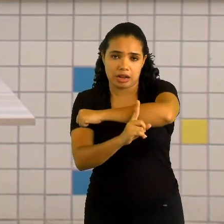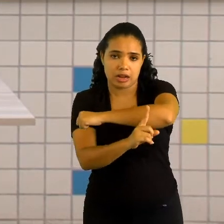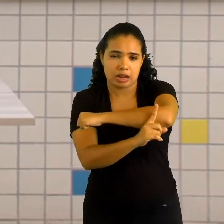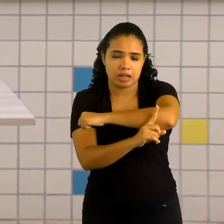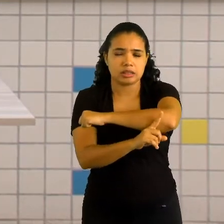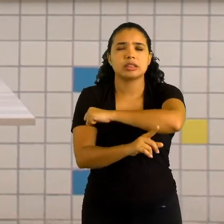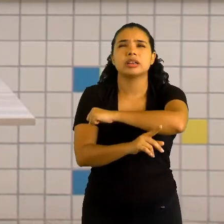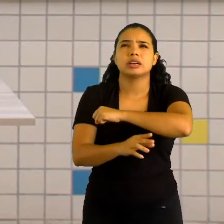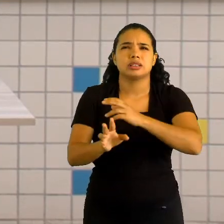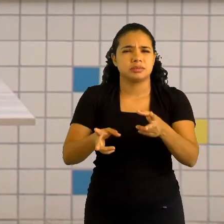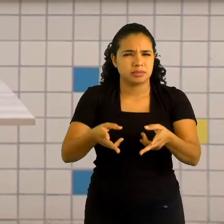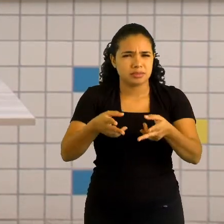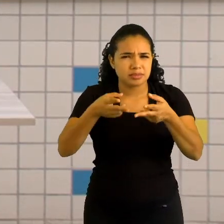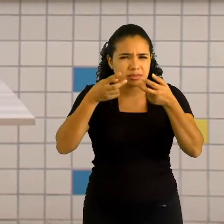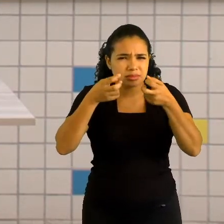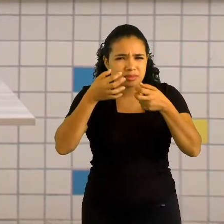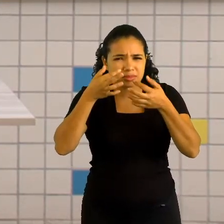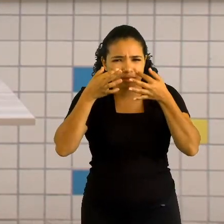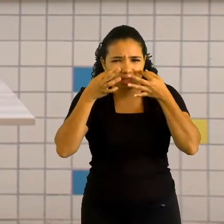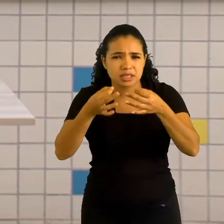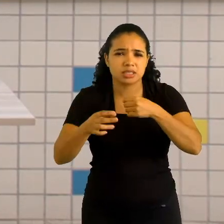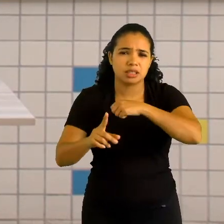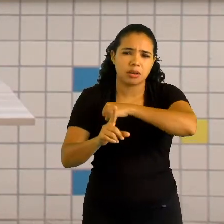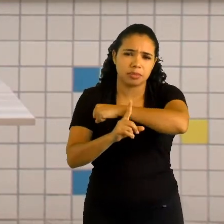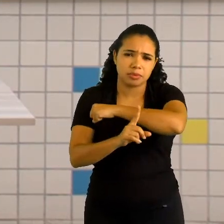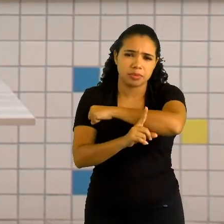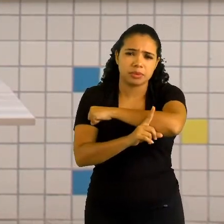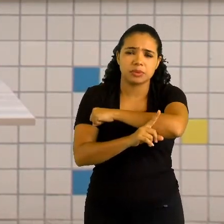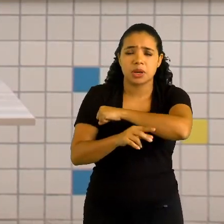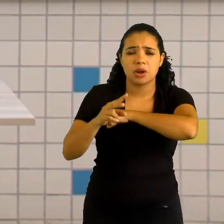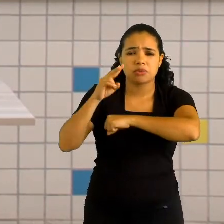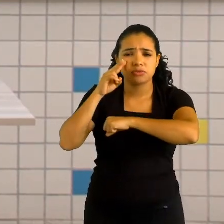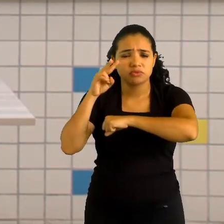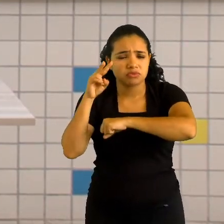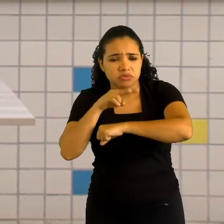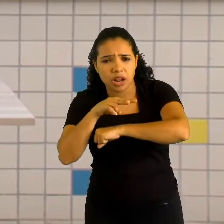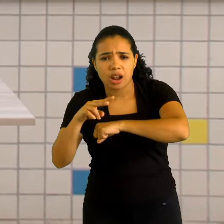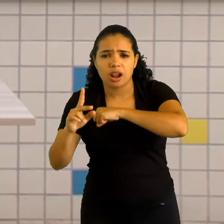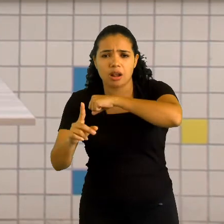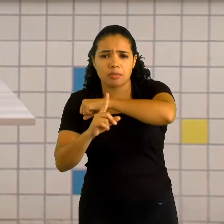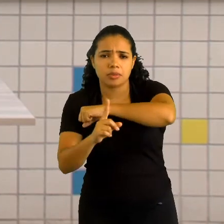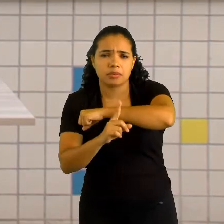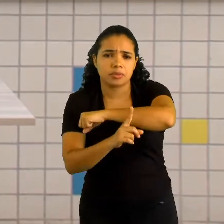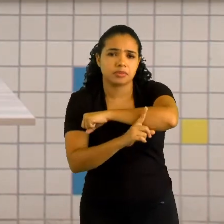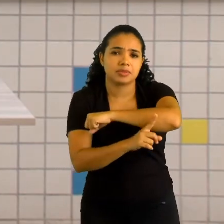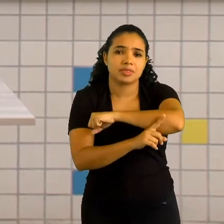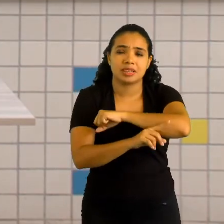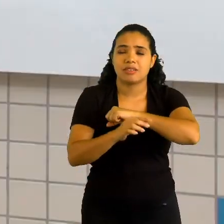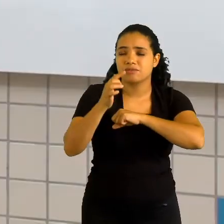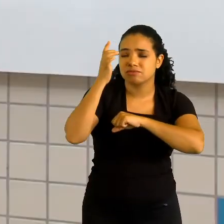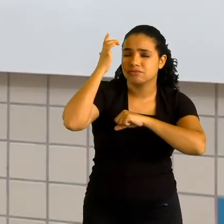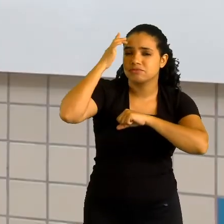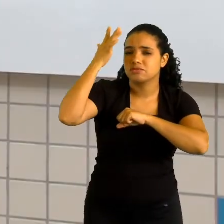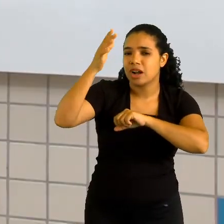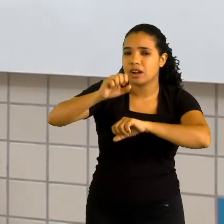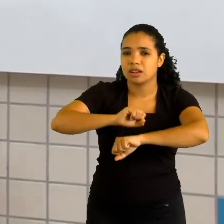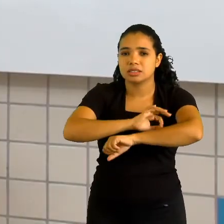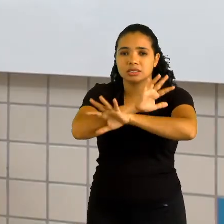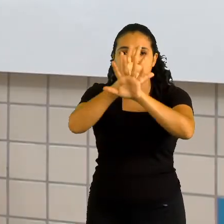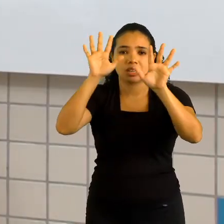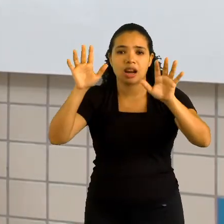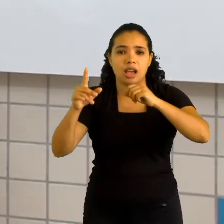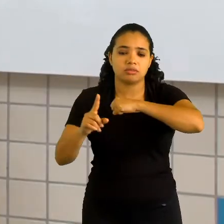Quando você passa a ver as operações lá naquela reta, vai ficando muito mais fácil. Você vai passando